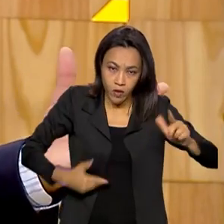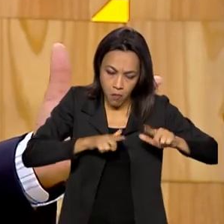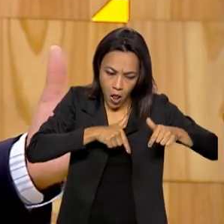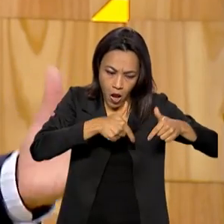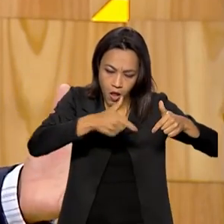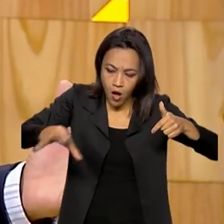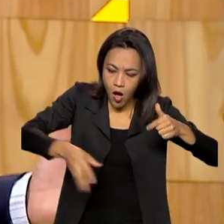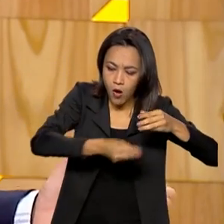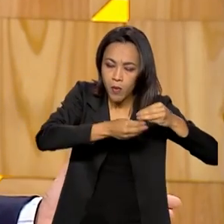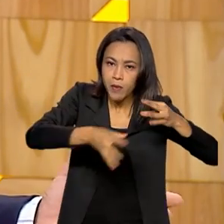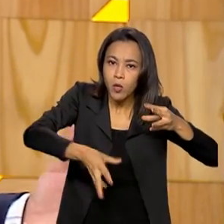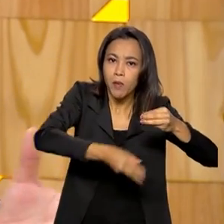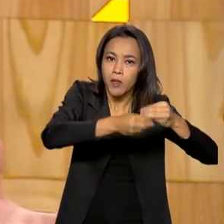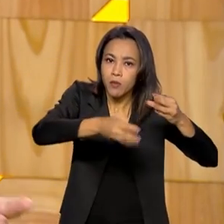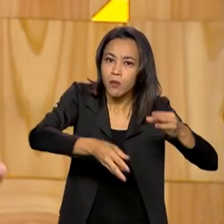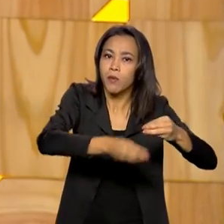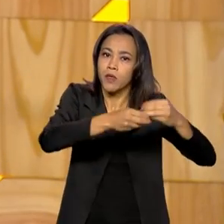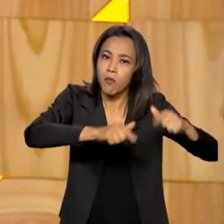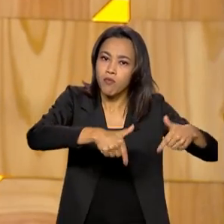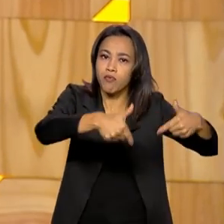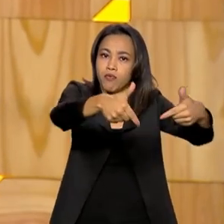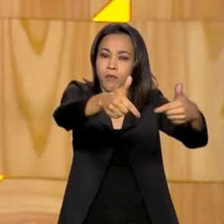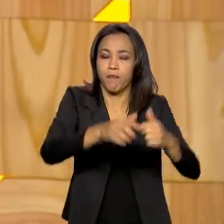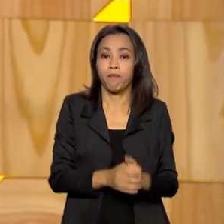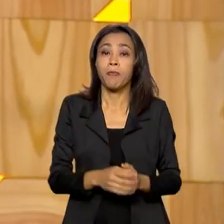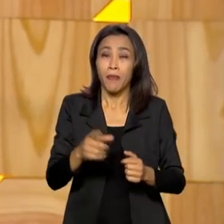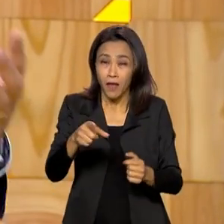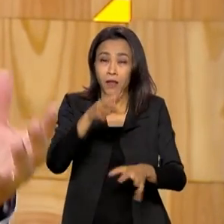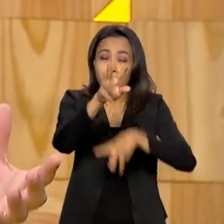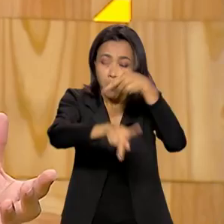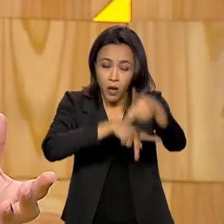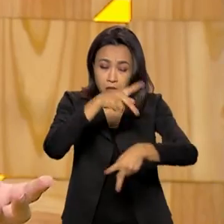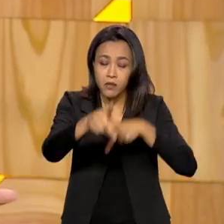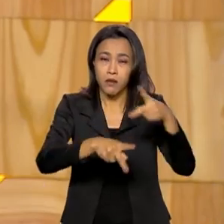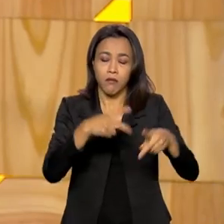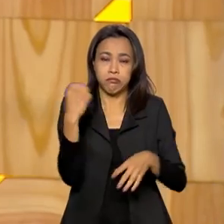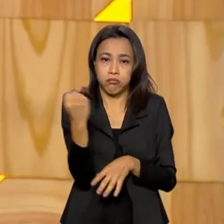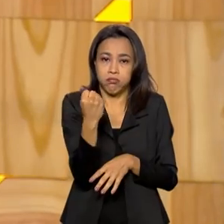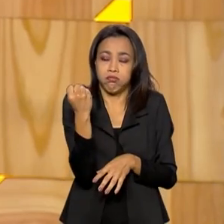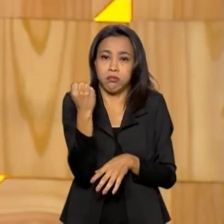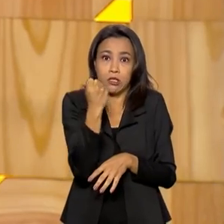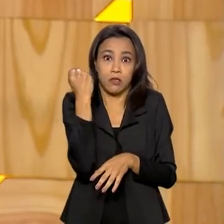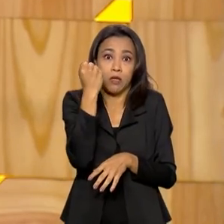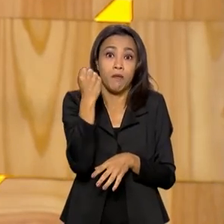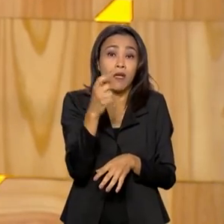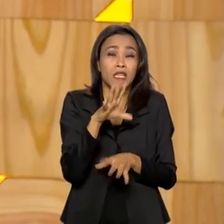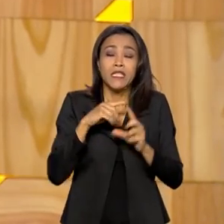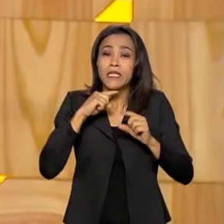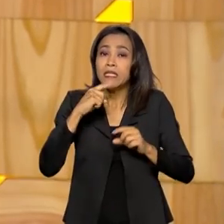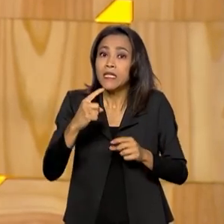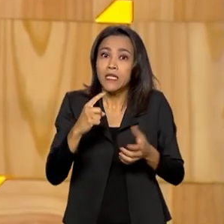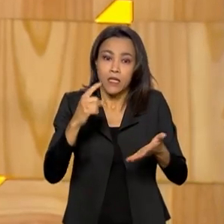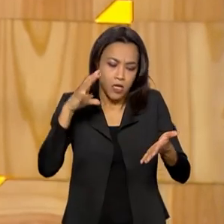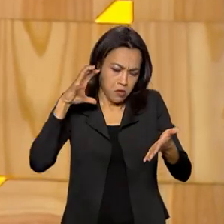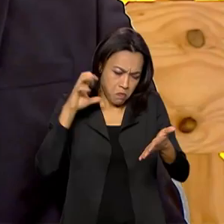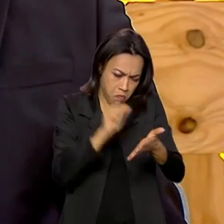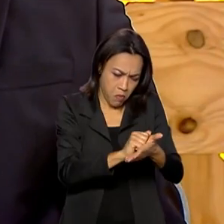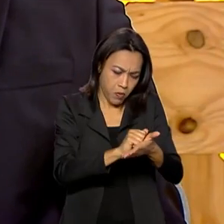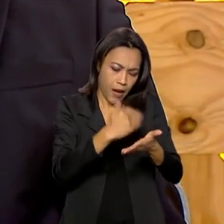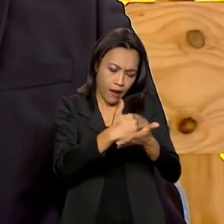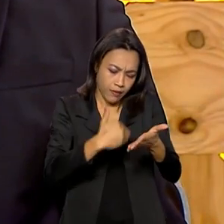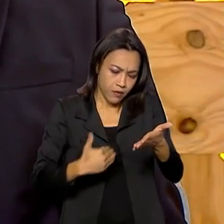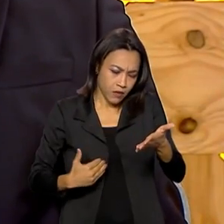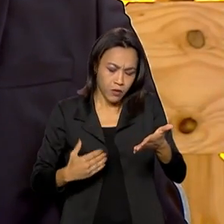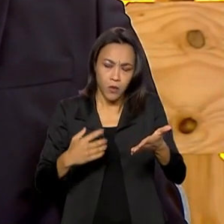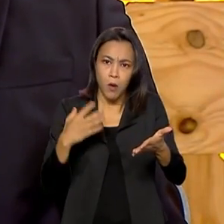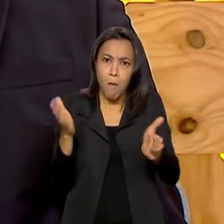população da pobreza extrema nós não temos ninguém hoje no Brasil cadastrado nessa situação de pobreza extrema